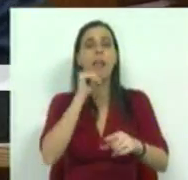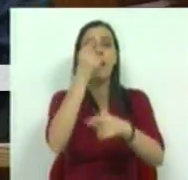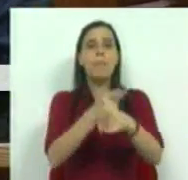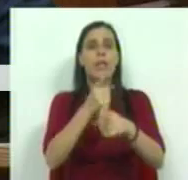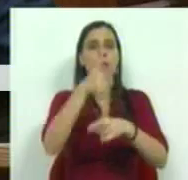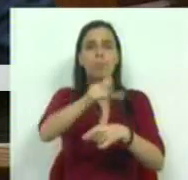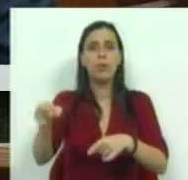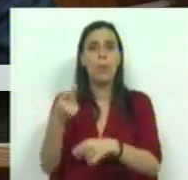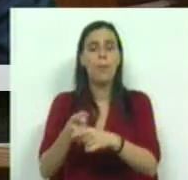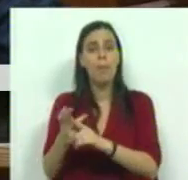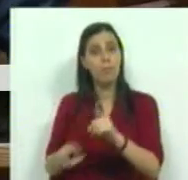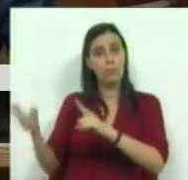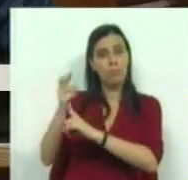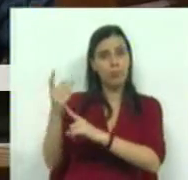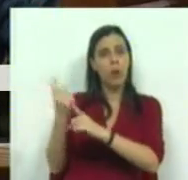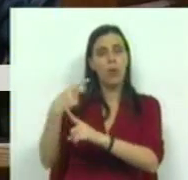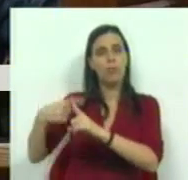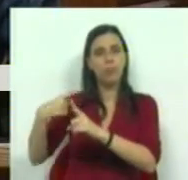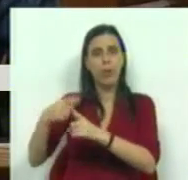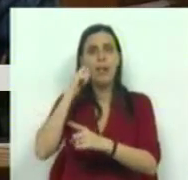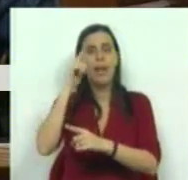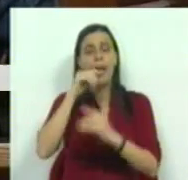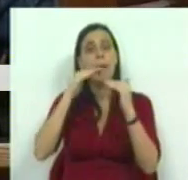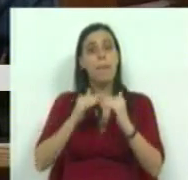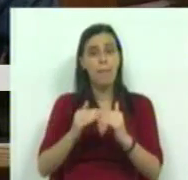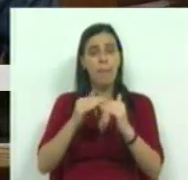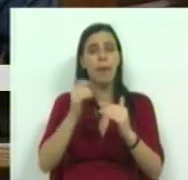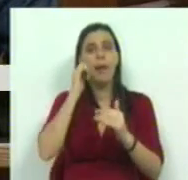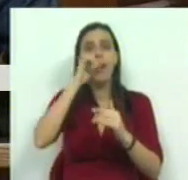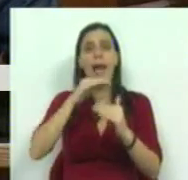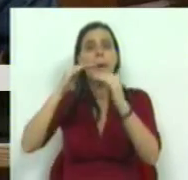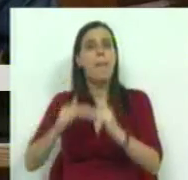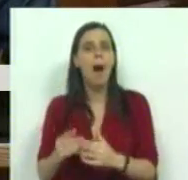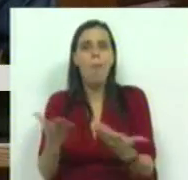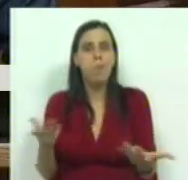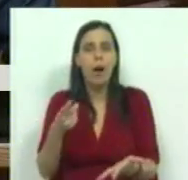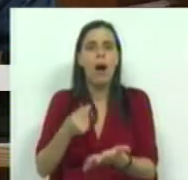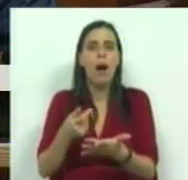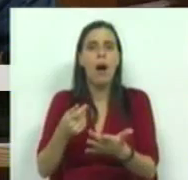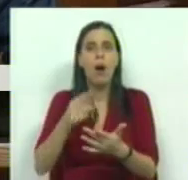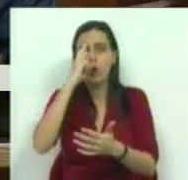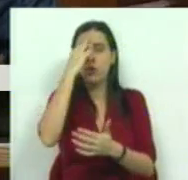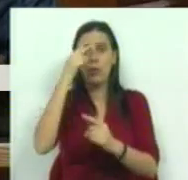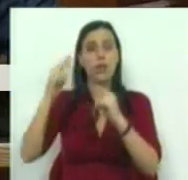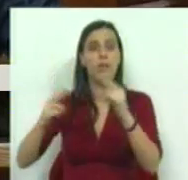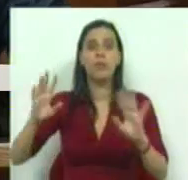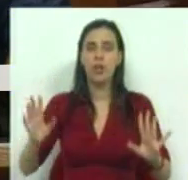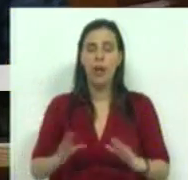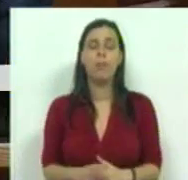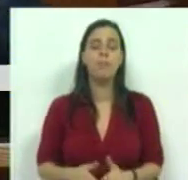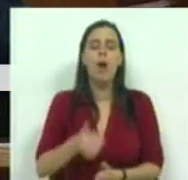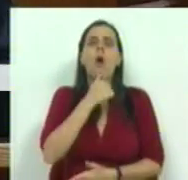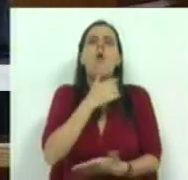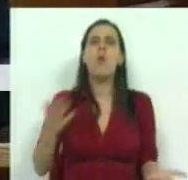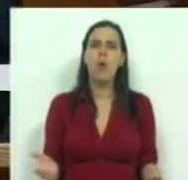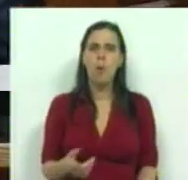costume, enquanto aumenta as benesses sobre quem tem menos e sobre quem menos contribui para o esforço fiscal. Como